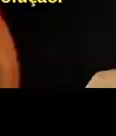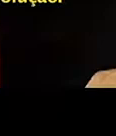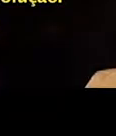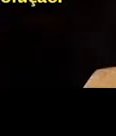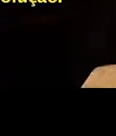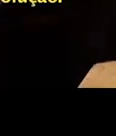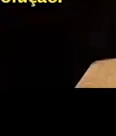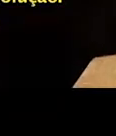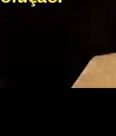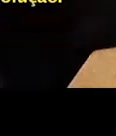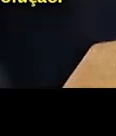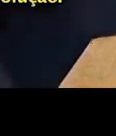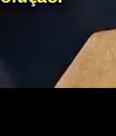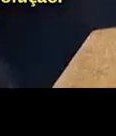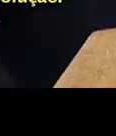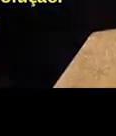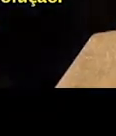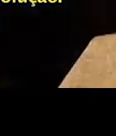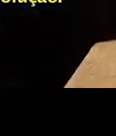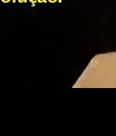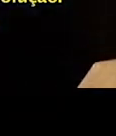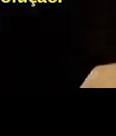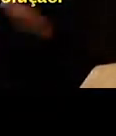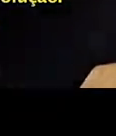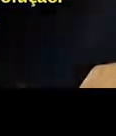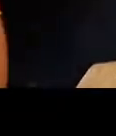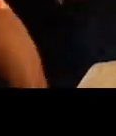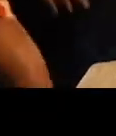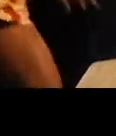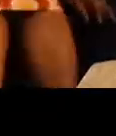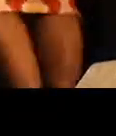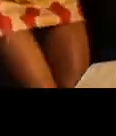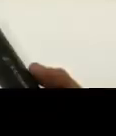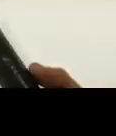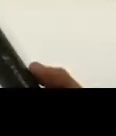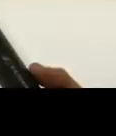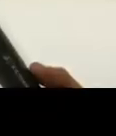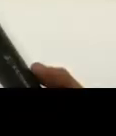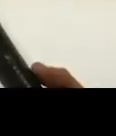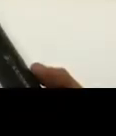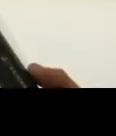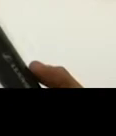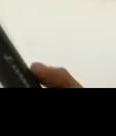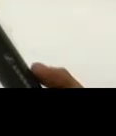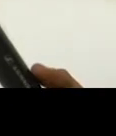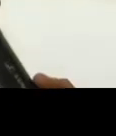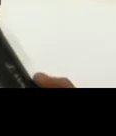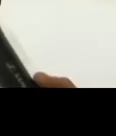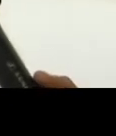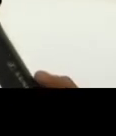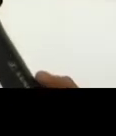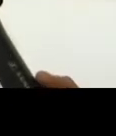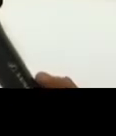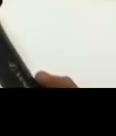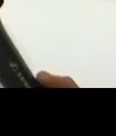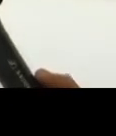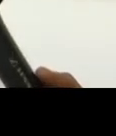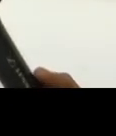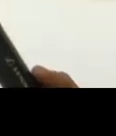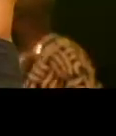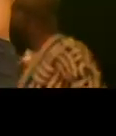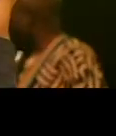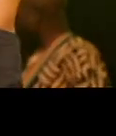for revolution, was created for struggle, for freedom. Afrobeat is not for the artist, it's for the people. It's music for